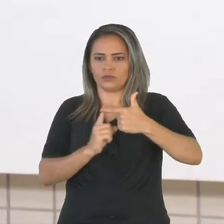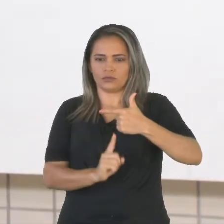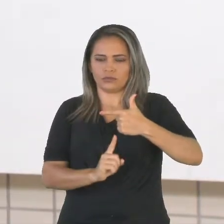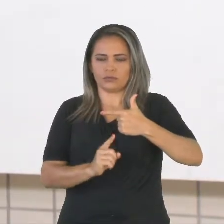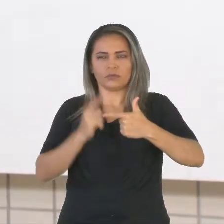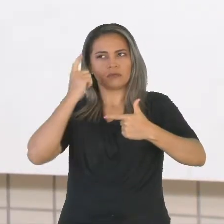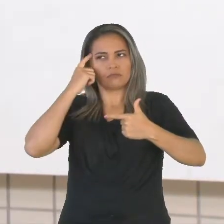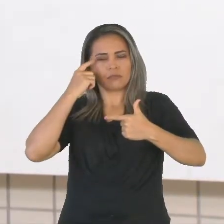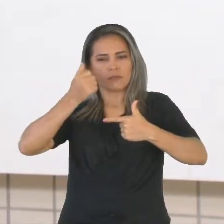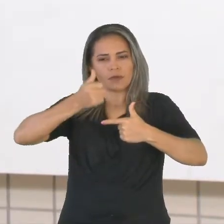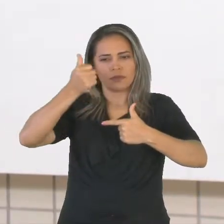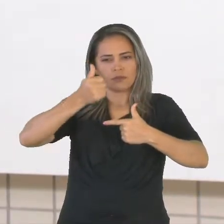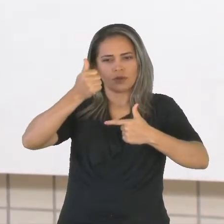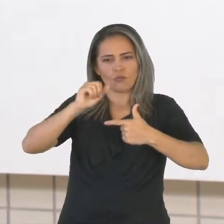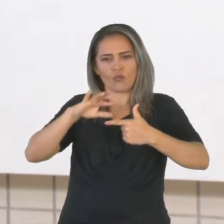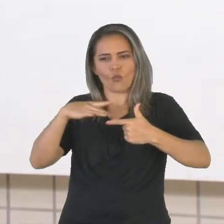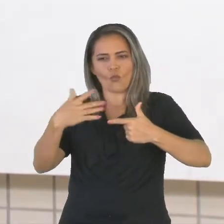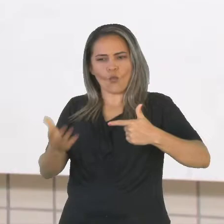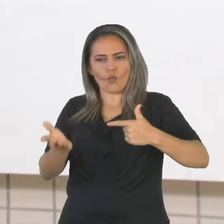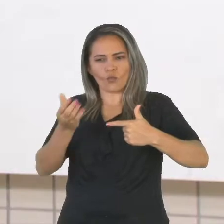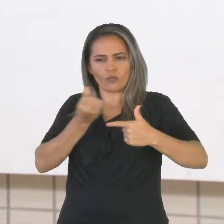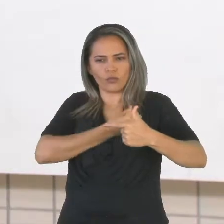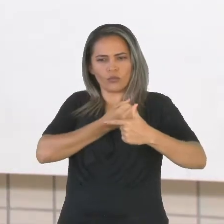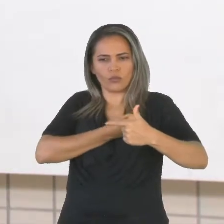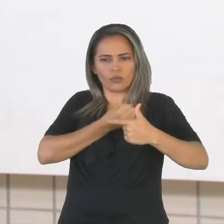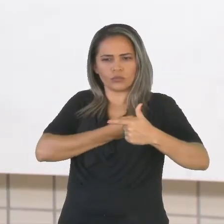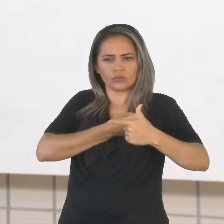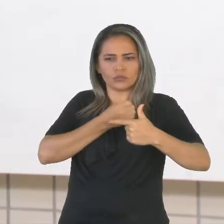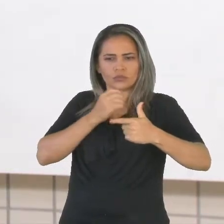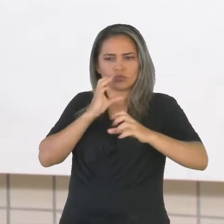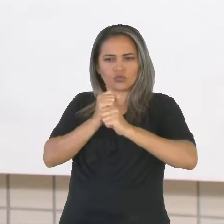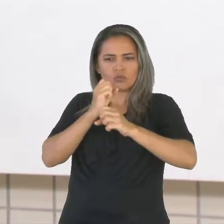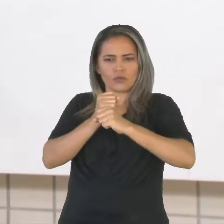possibilidade, quais os números que se eu somar me dá 5?